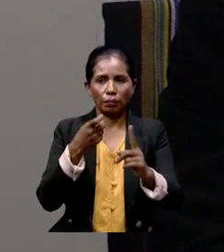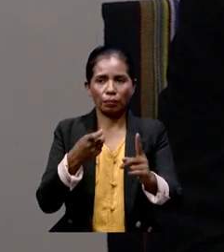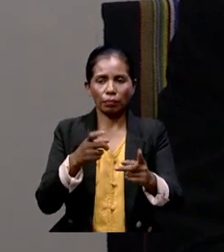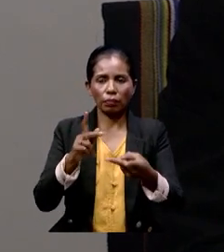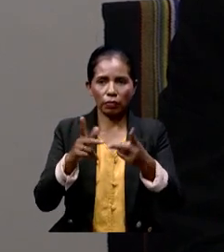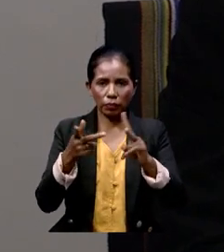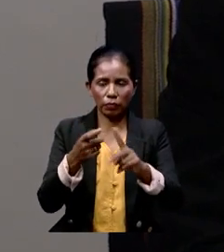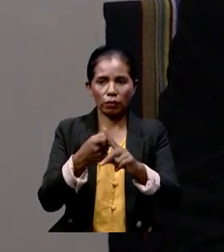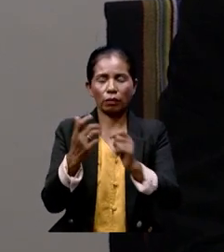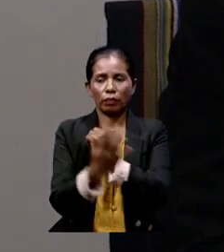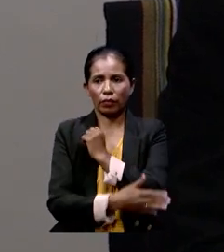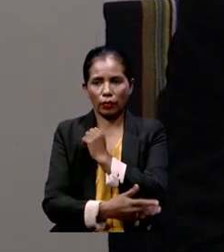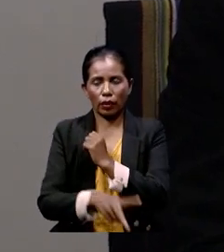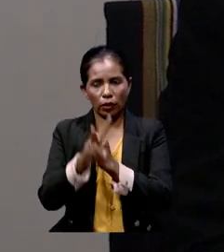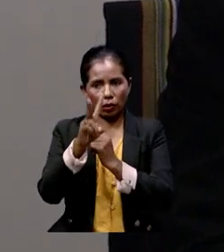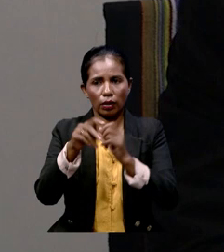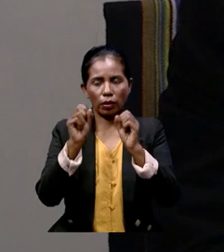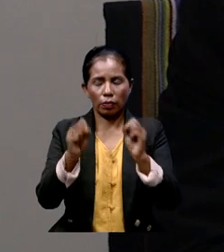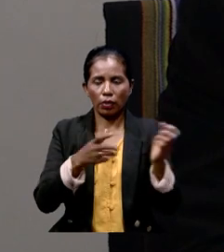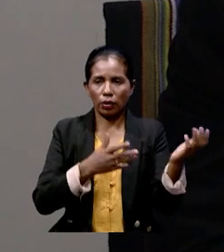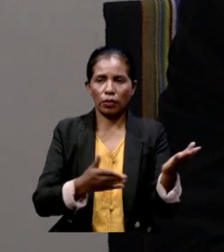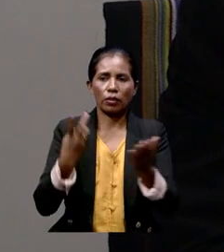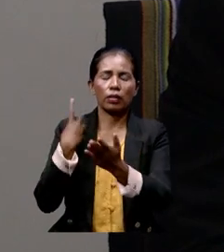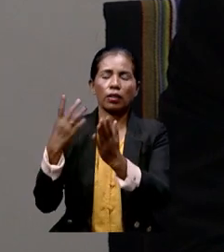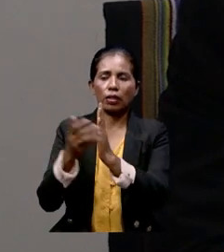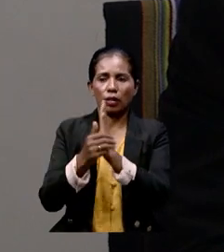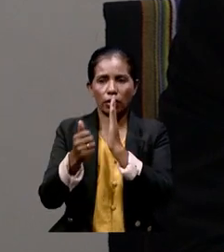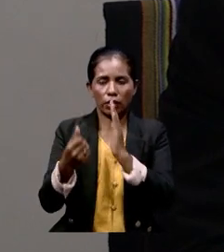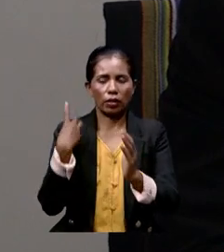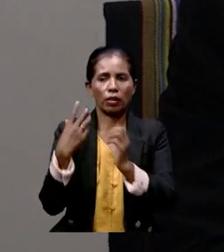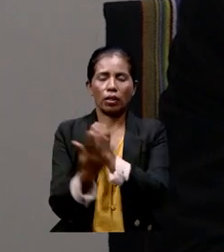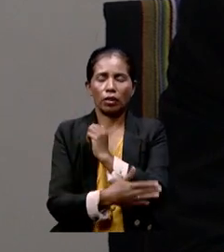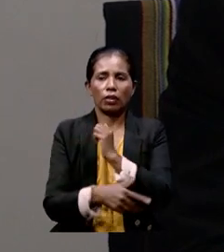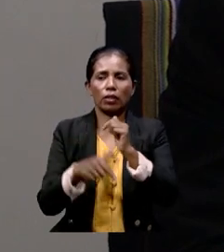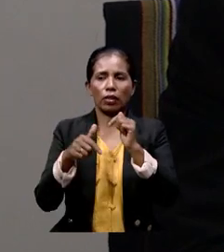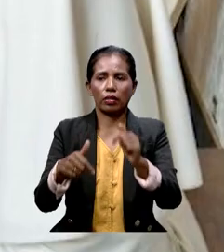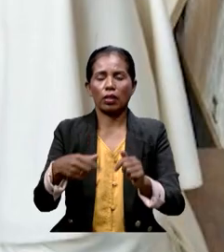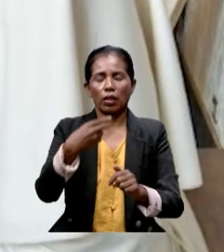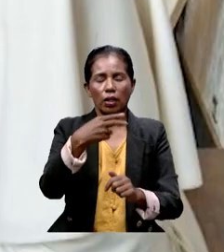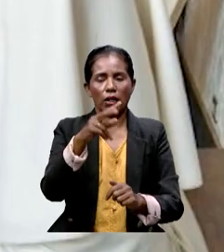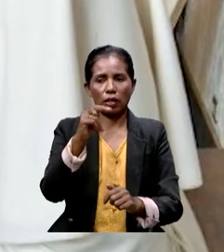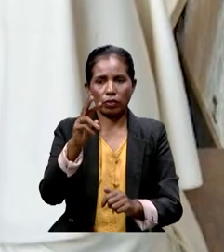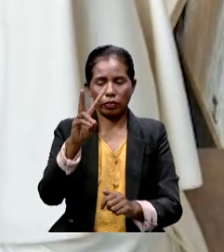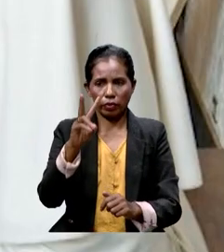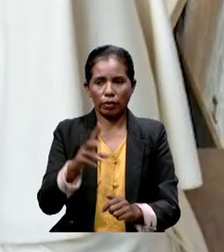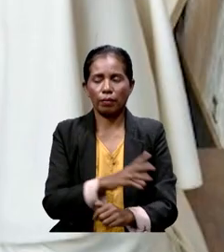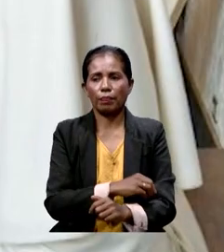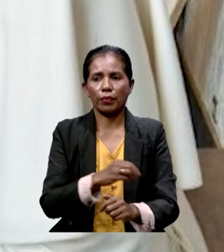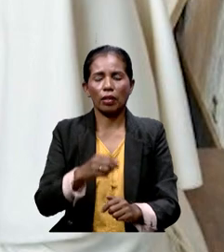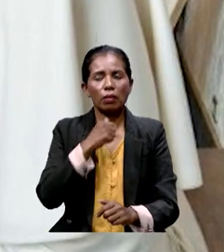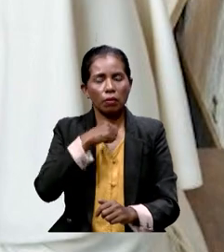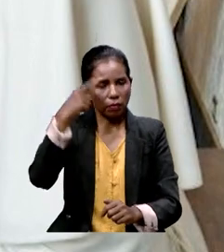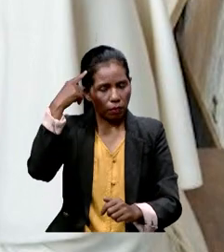parceiro husi na São Tolo né mos bele eleva itani capacidade ia itani rain rasik liu ia HNGV. Papa Francisco sei ia